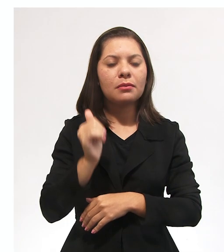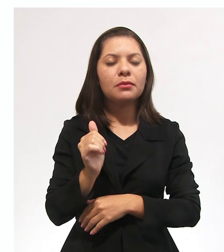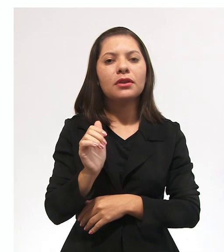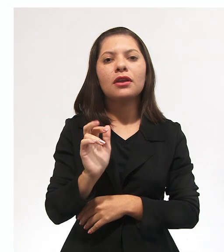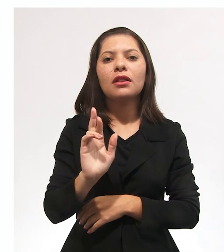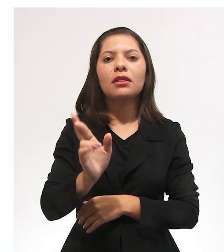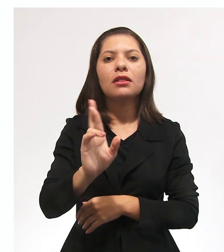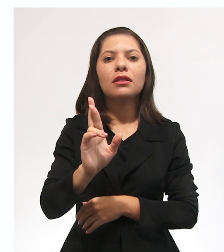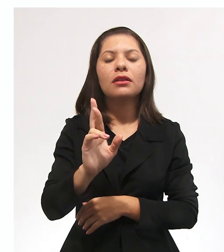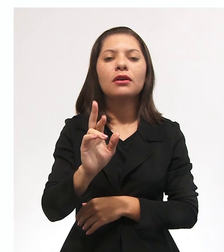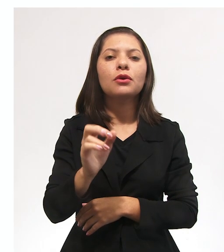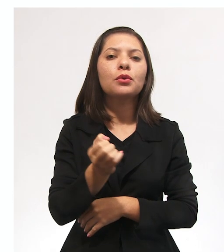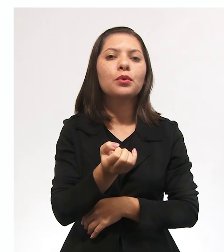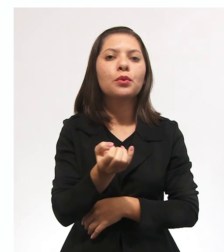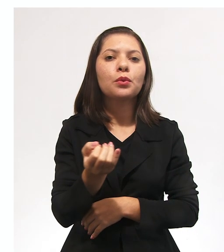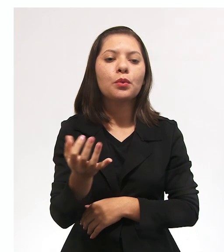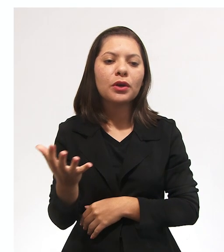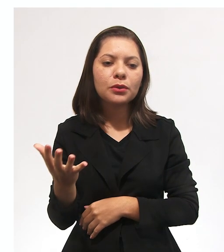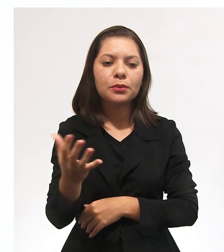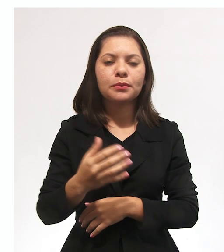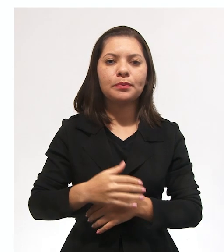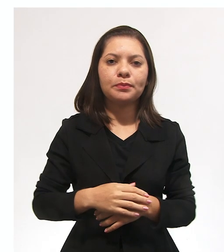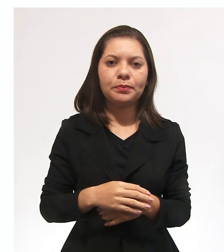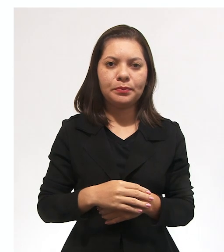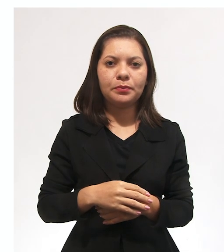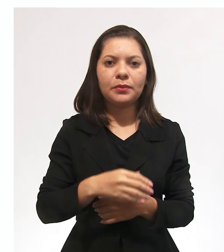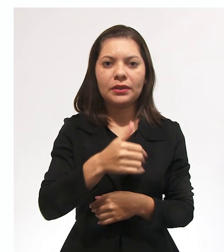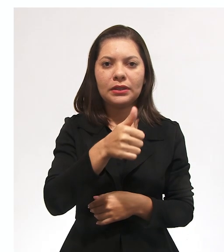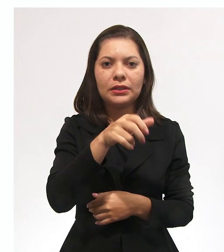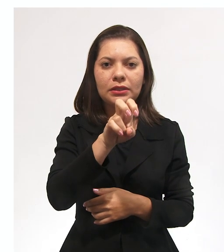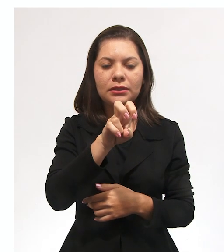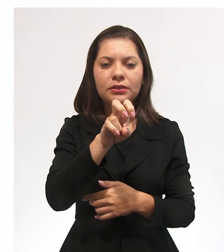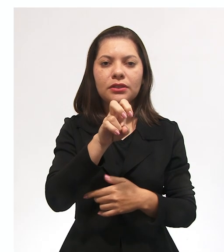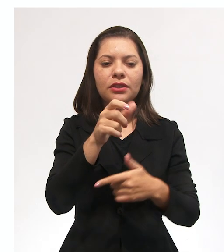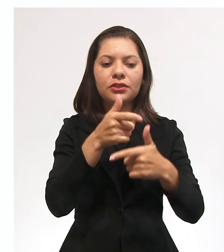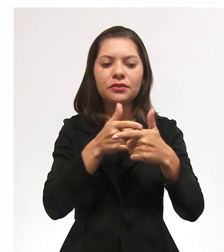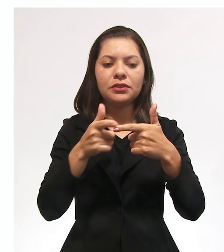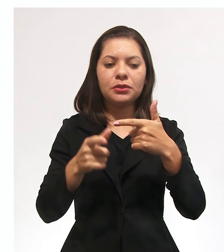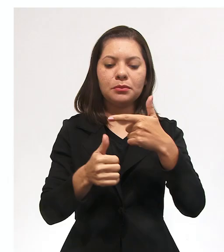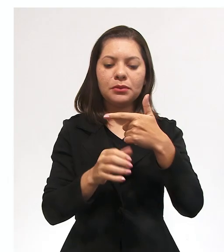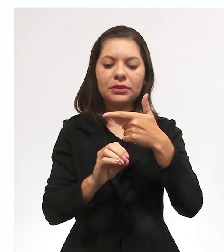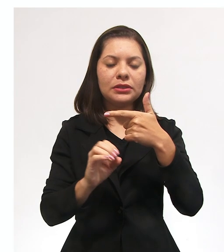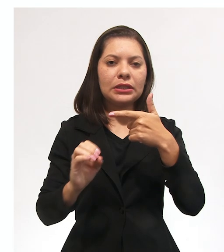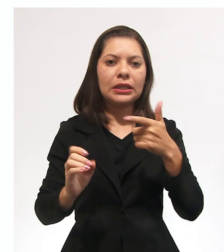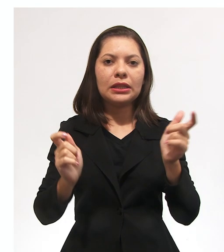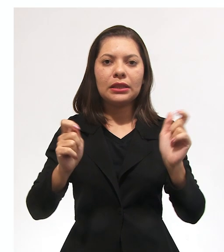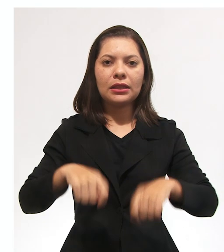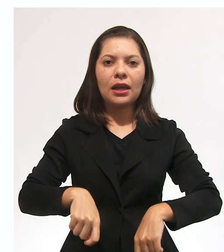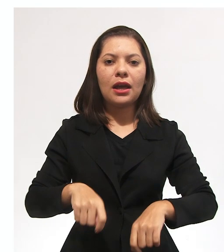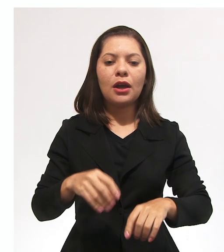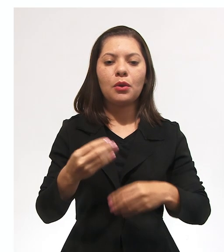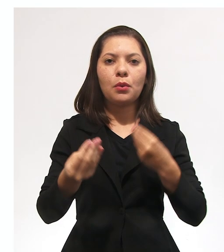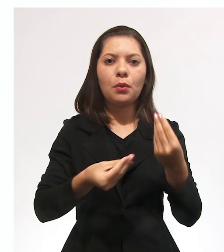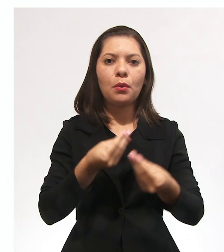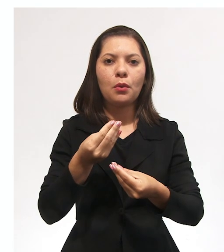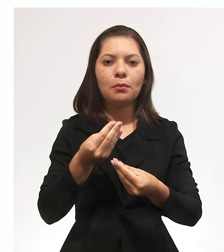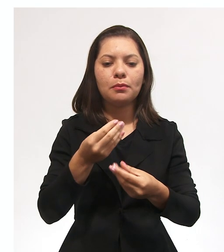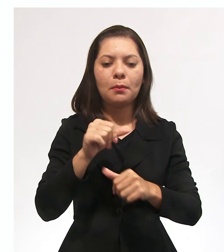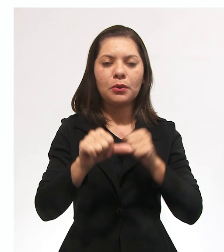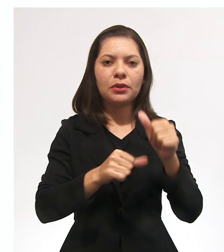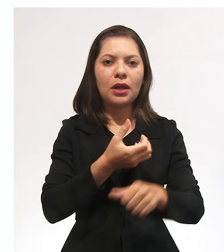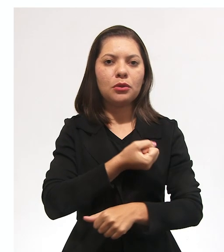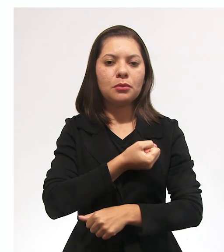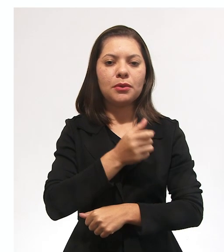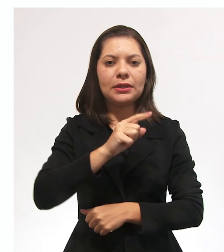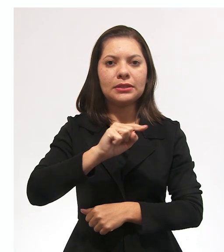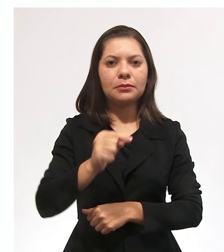verdade, 15 dividido por 100. E a gente pode fazer essa divisão, transformar em número decimal